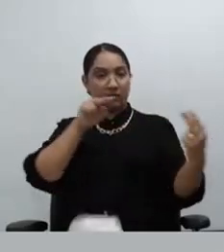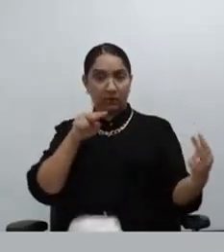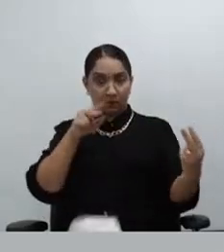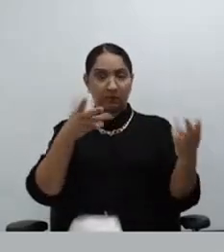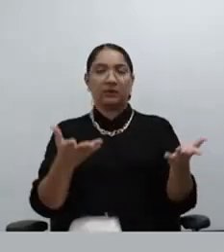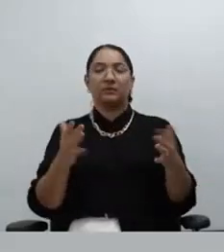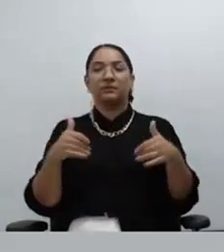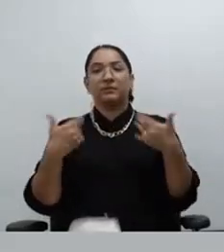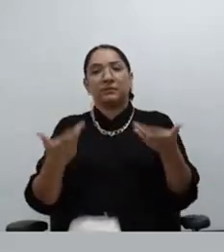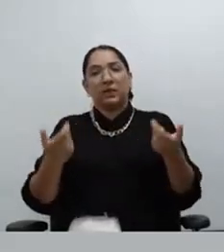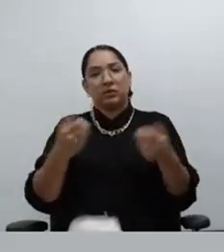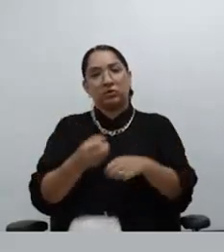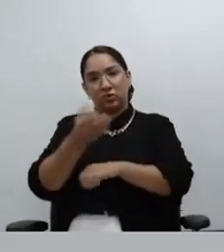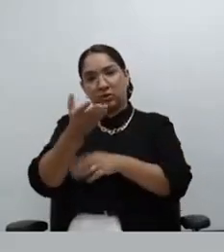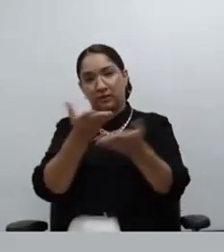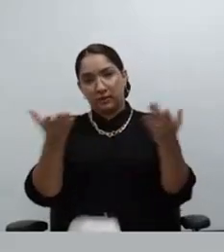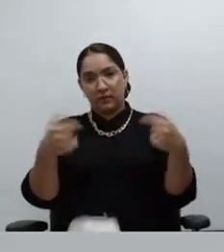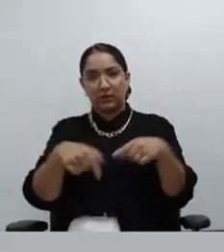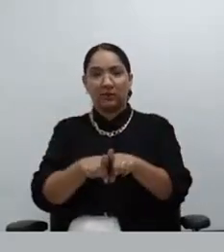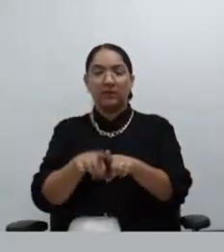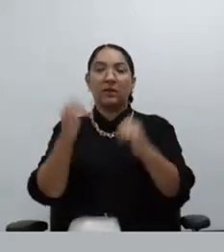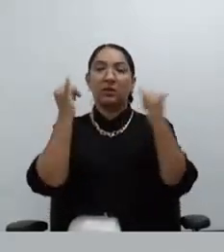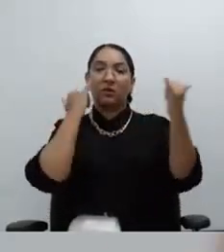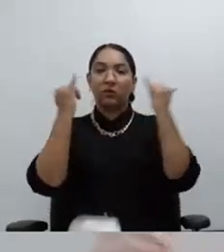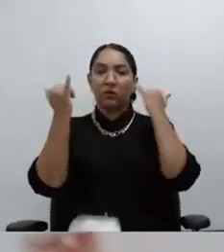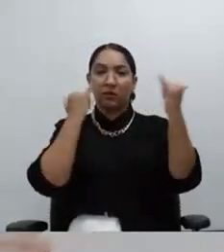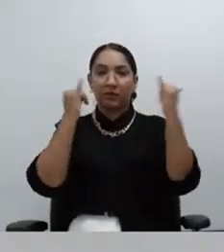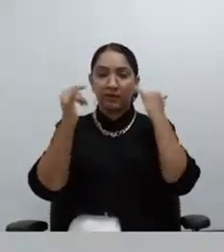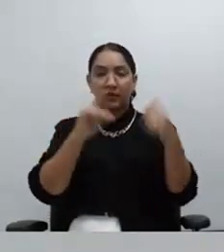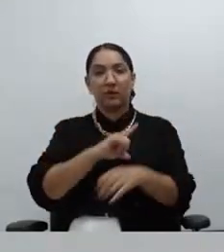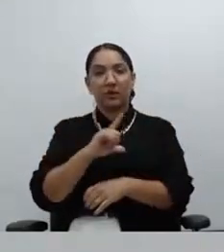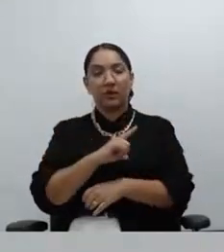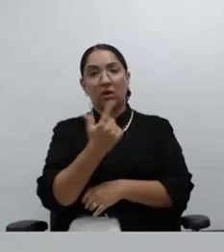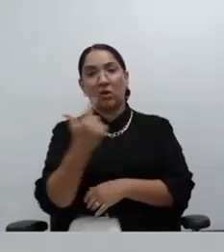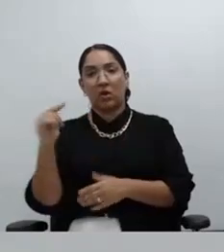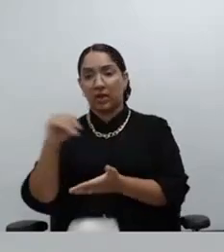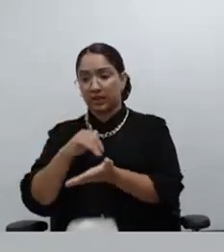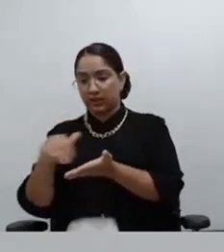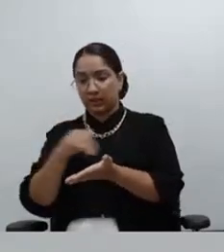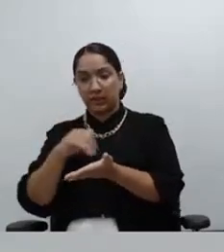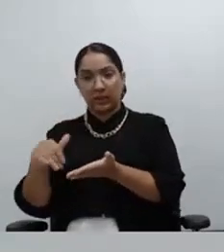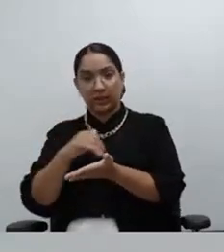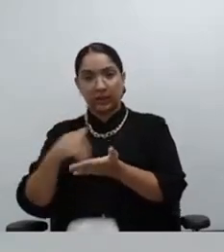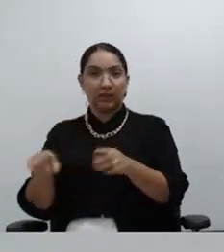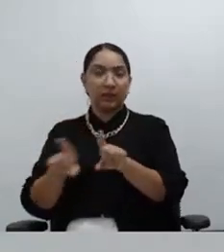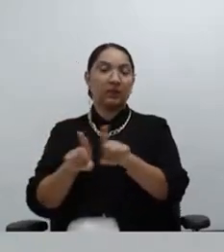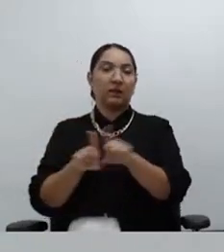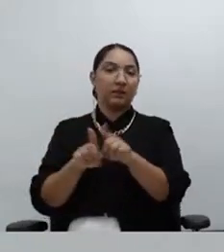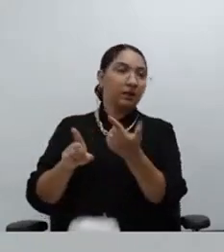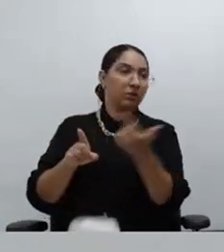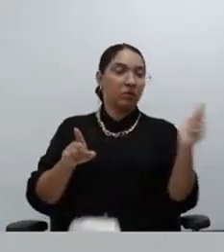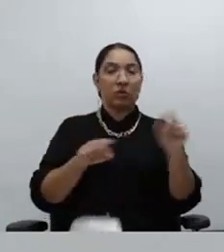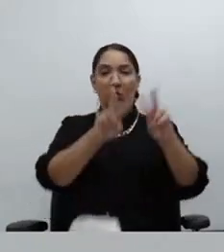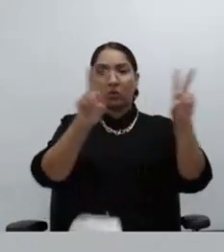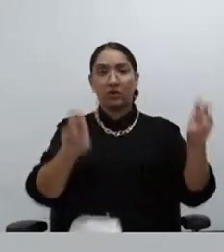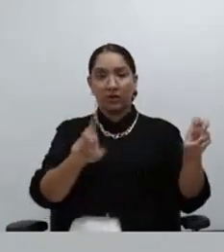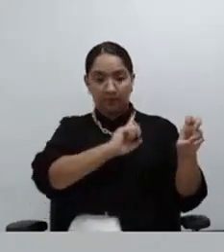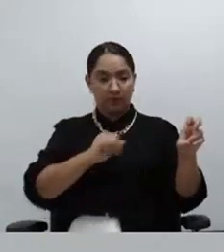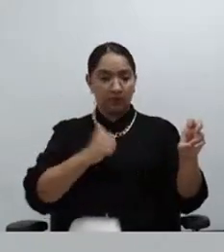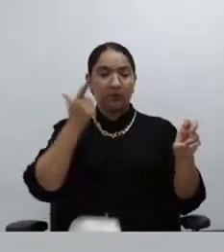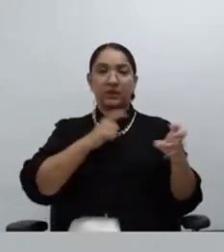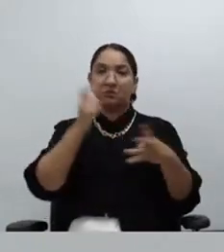aqui a vossas excelências essa notícia, e nós teremos também intervenções do lado da secretaria, mas também desse lado, porque nós aproveitaremos